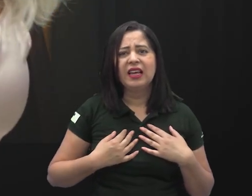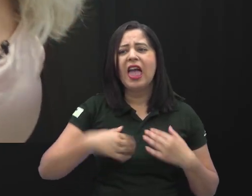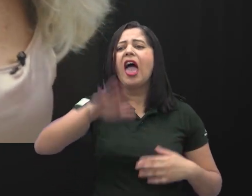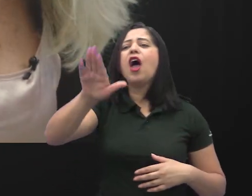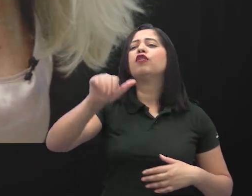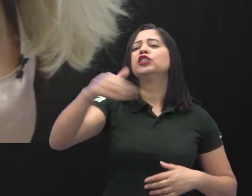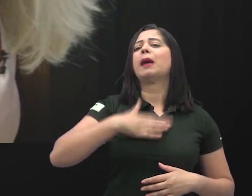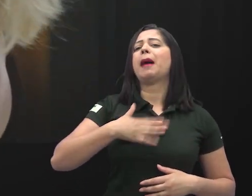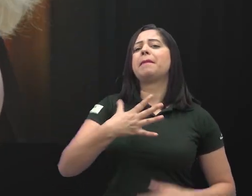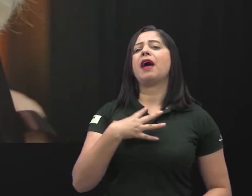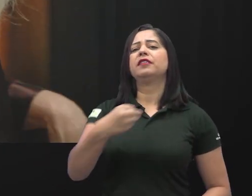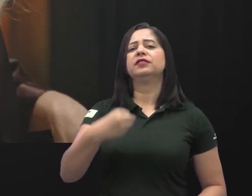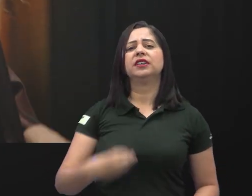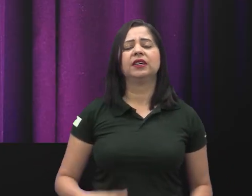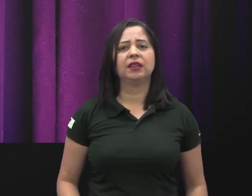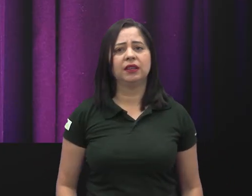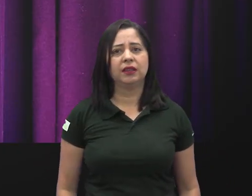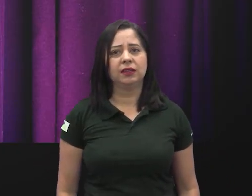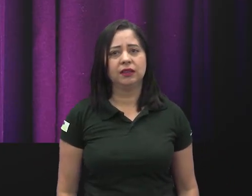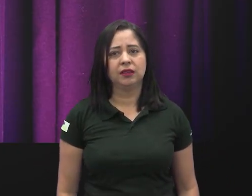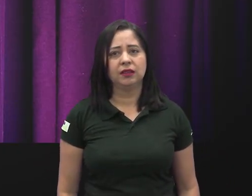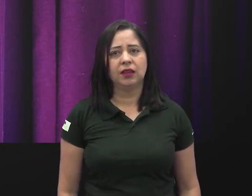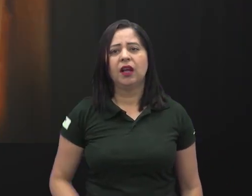Eu vou chamar a minha filha.